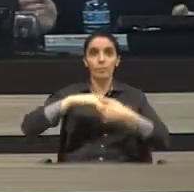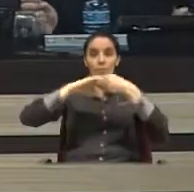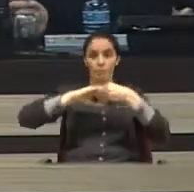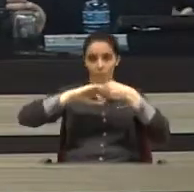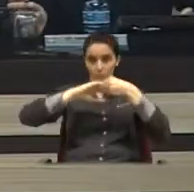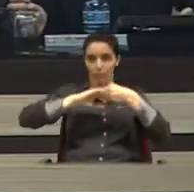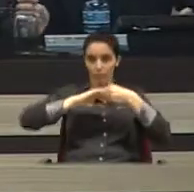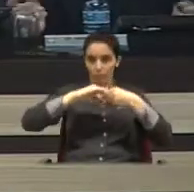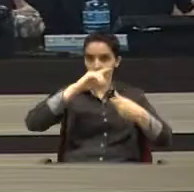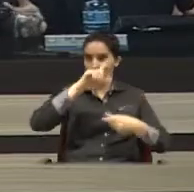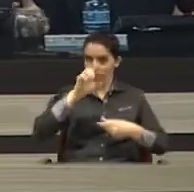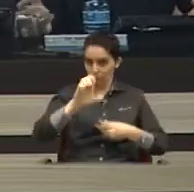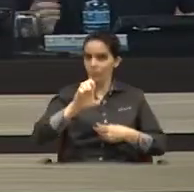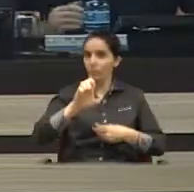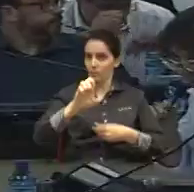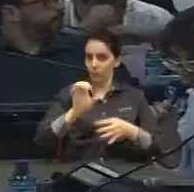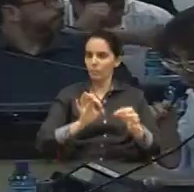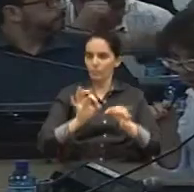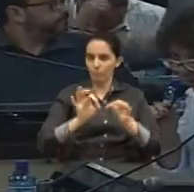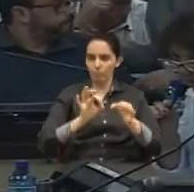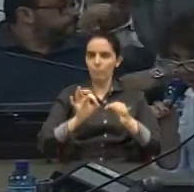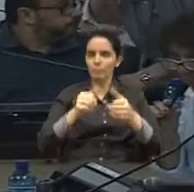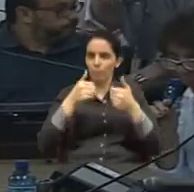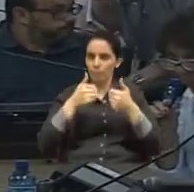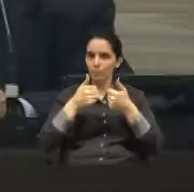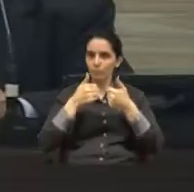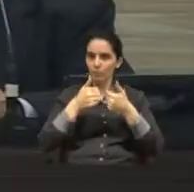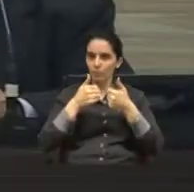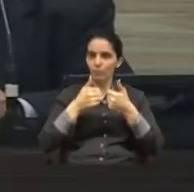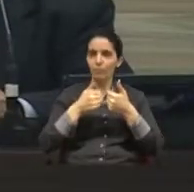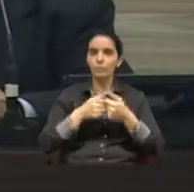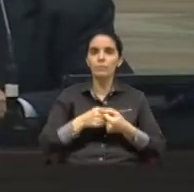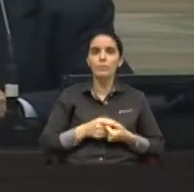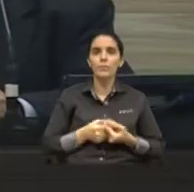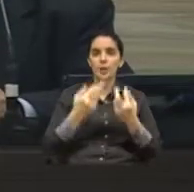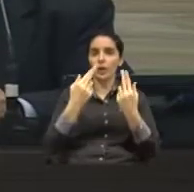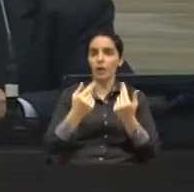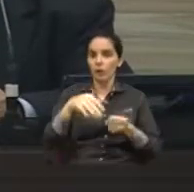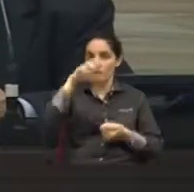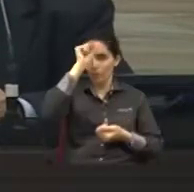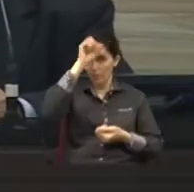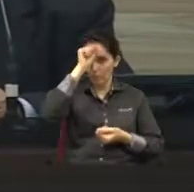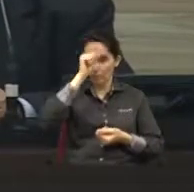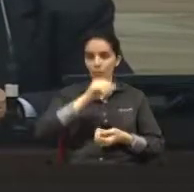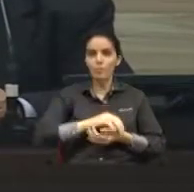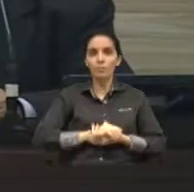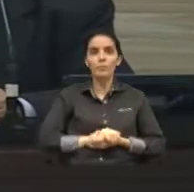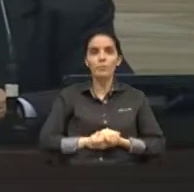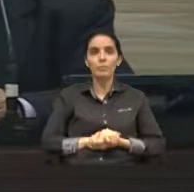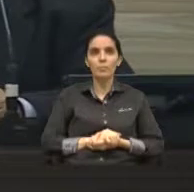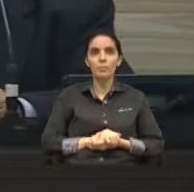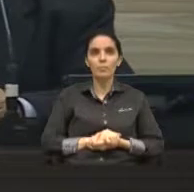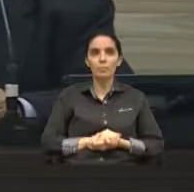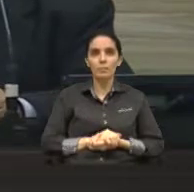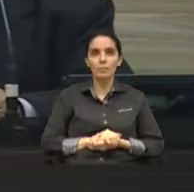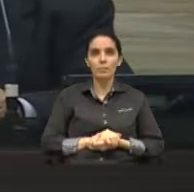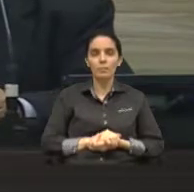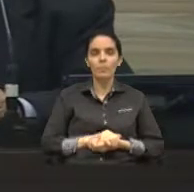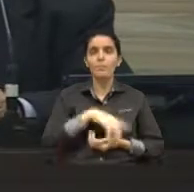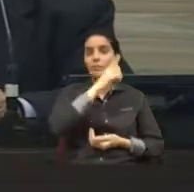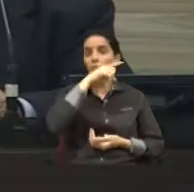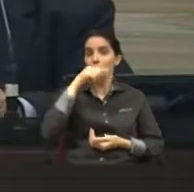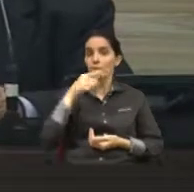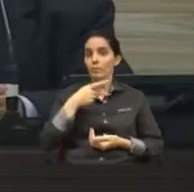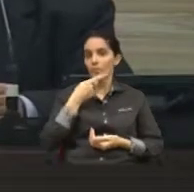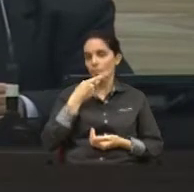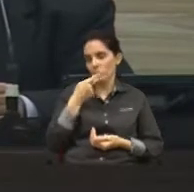pelo projeto, né? Como a gente às vezes aprendeu aqui, a gente fala no plenário, que às vezes a gente tem uma inveja boa,